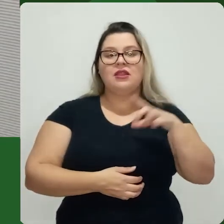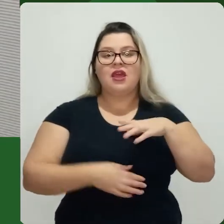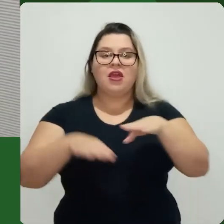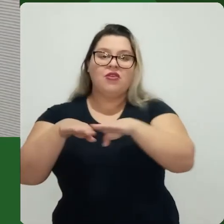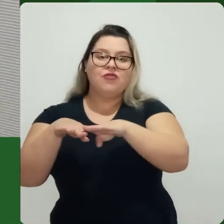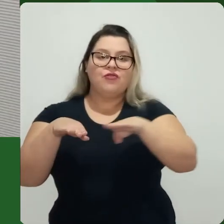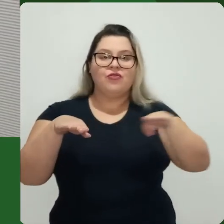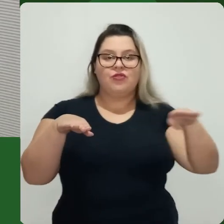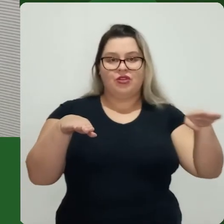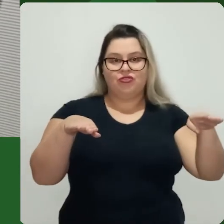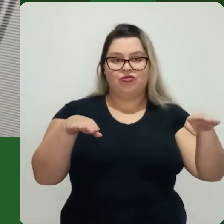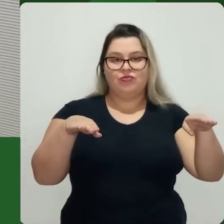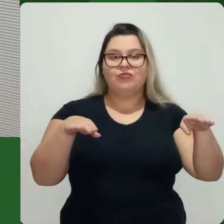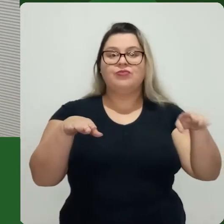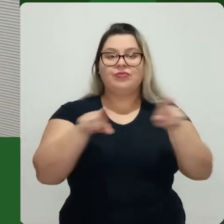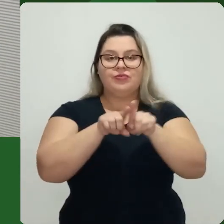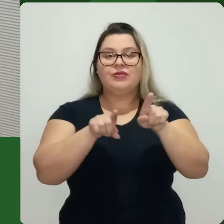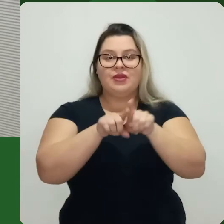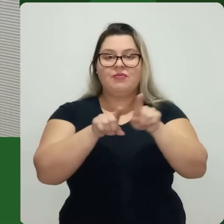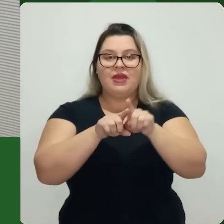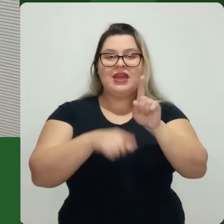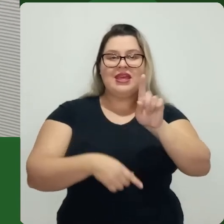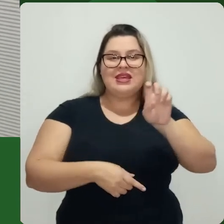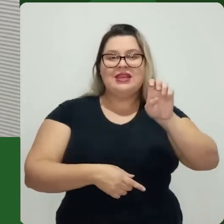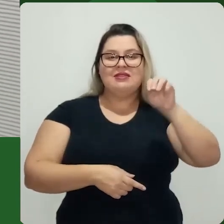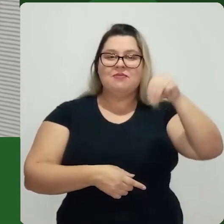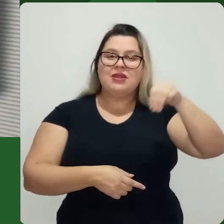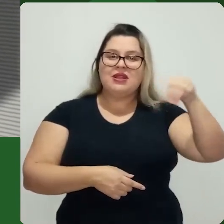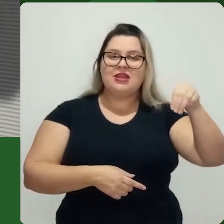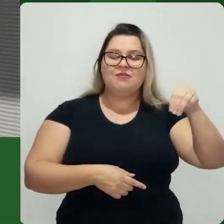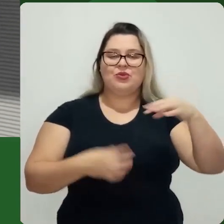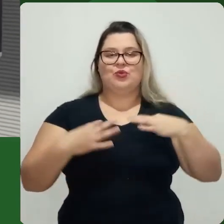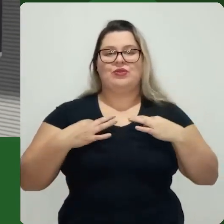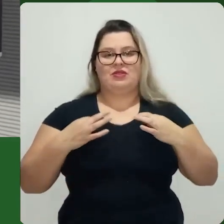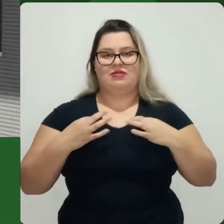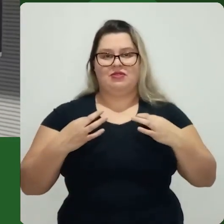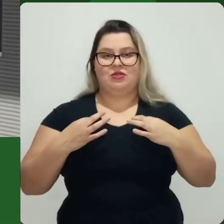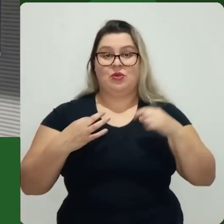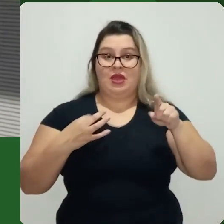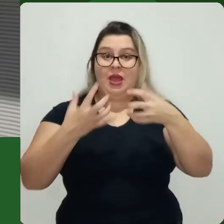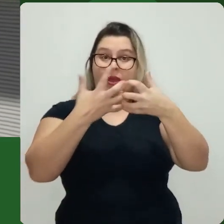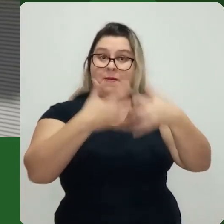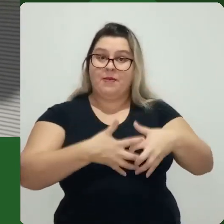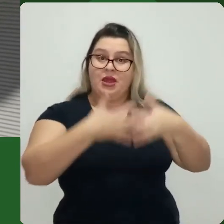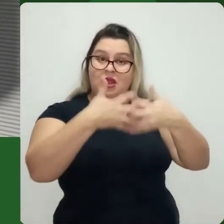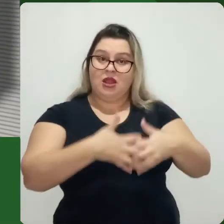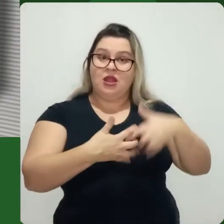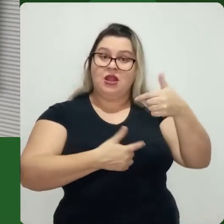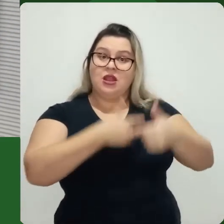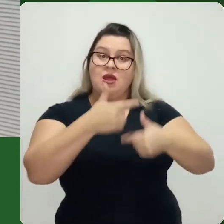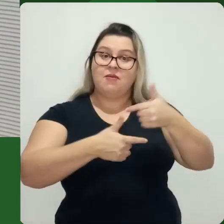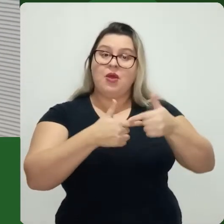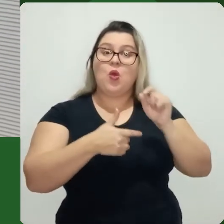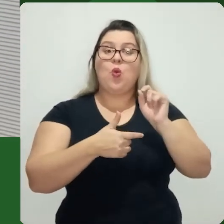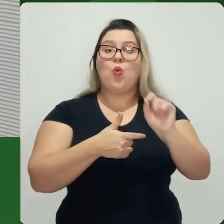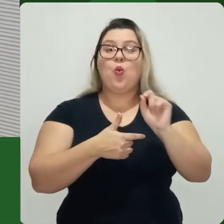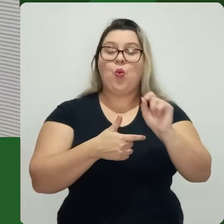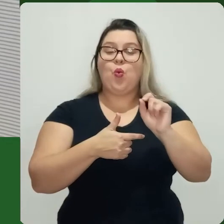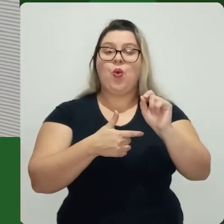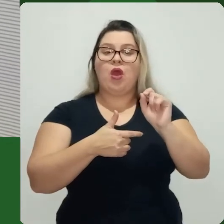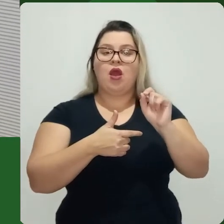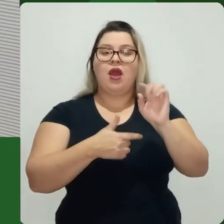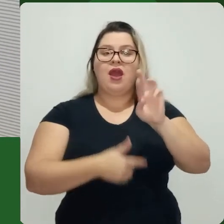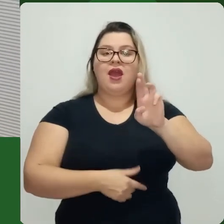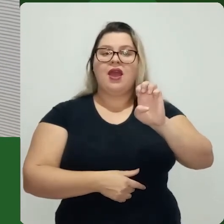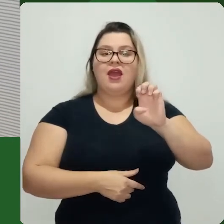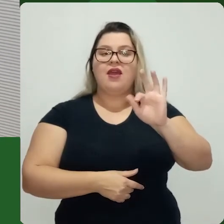vertical a uma distância máxima de 15 milímetros do tecido. Este aparelho trabalha pelo princípio